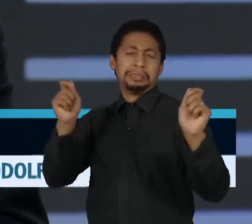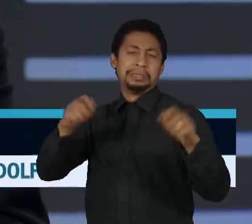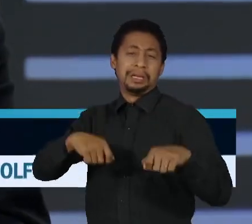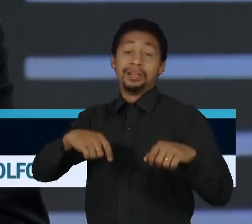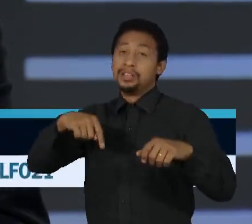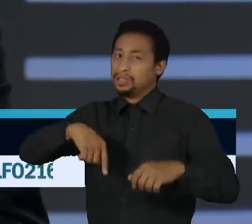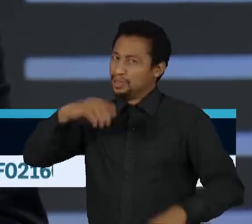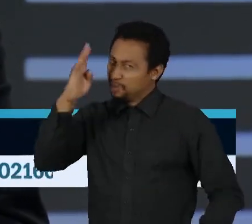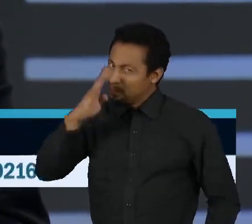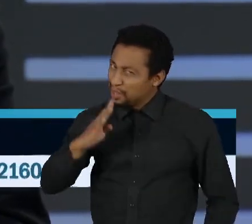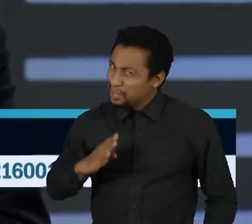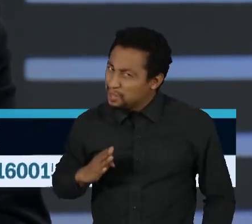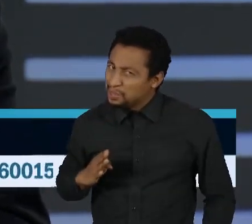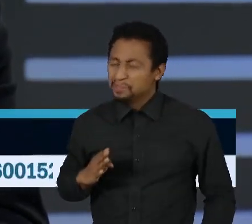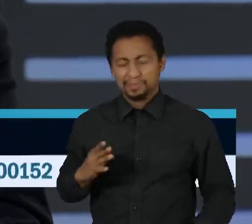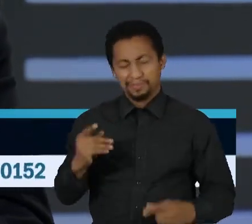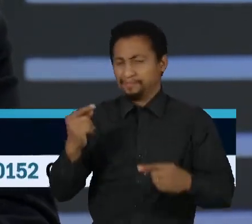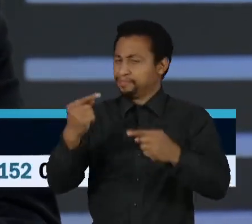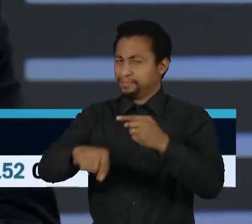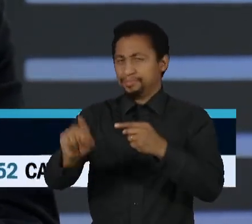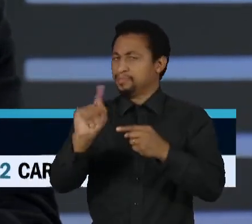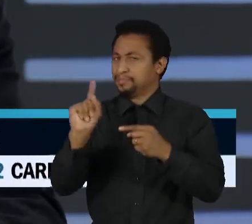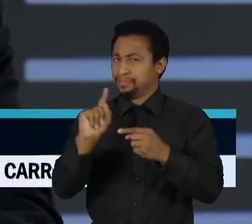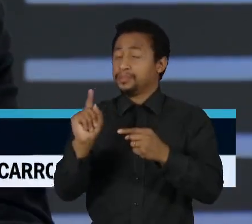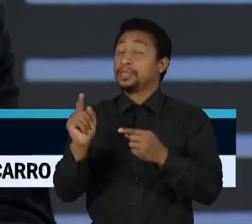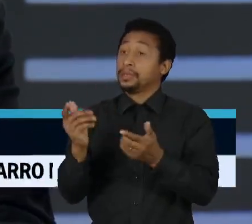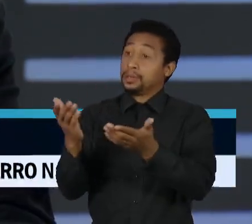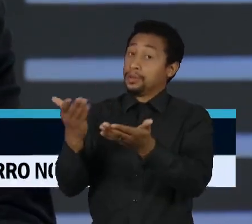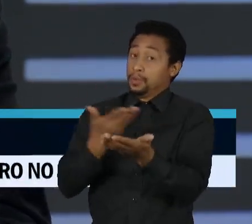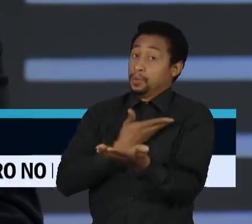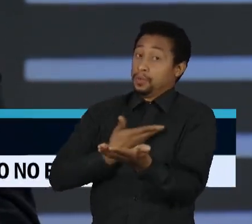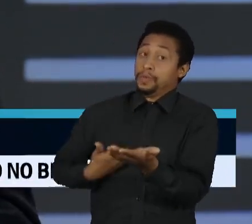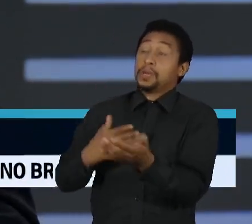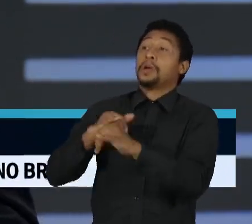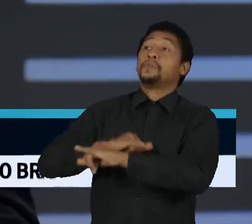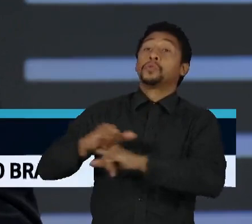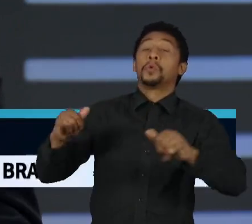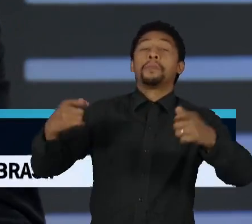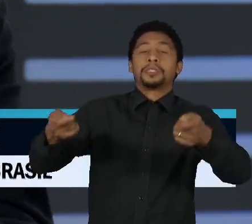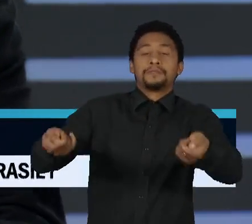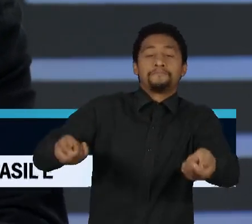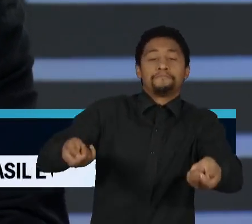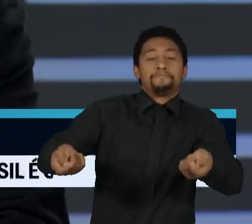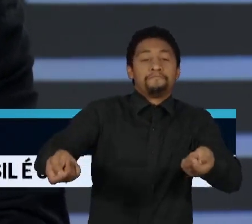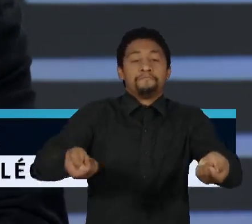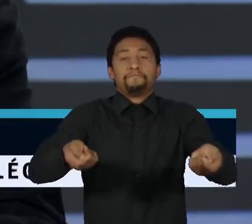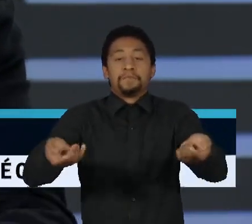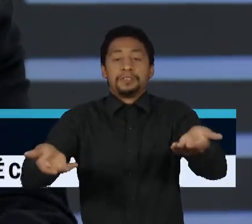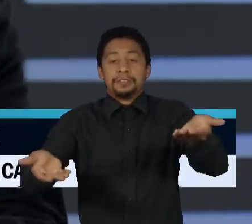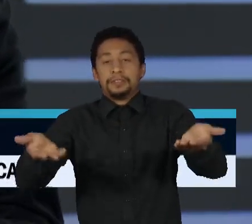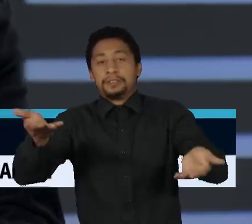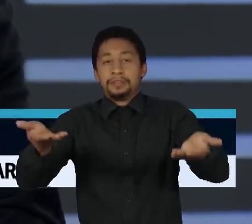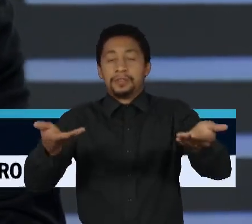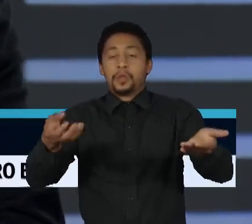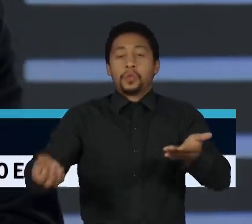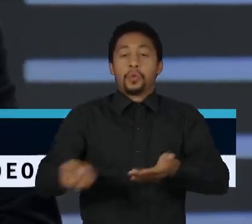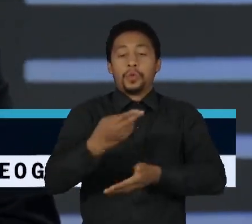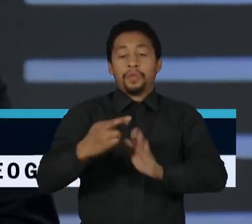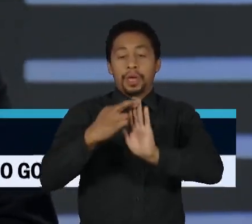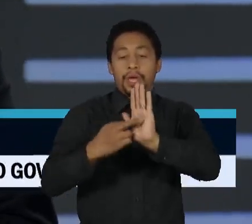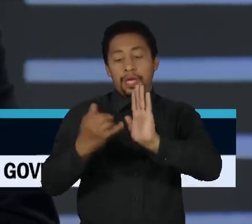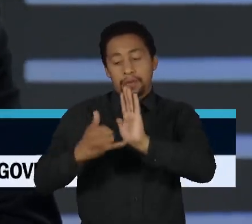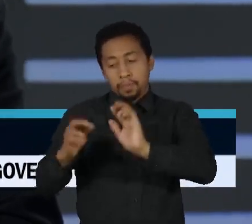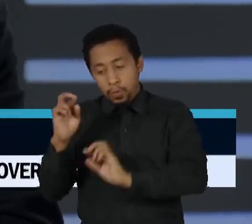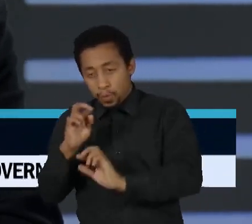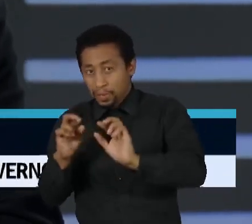que isso é uma afirmação equivocada esse governo diz que tem que estabilizar o Marco fiscal aí novo marca fiscal